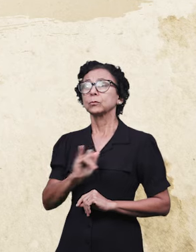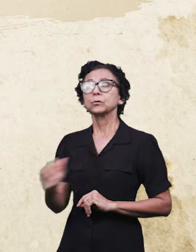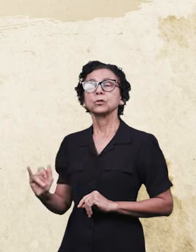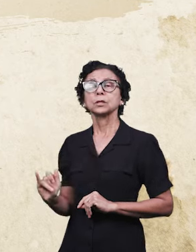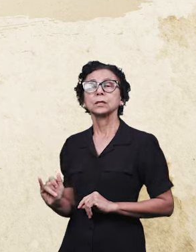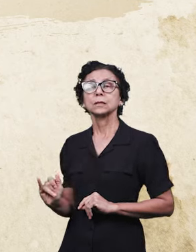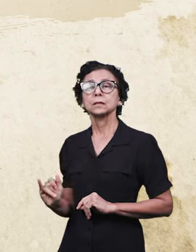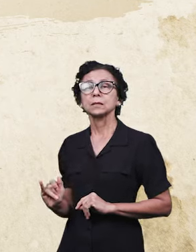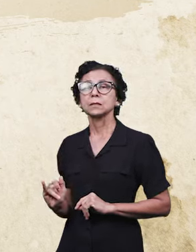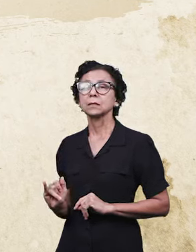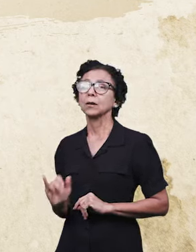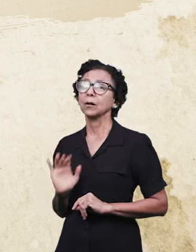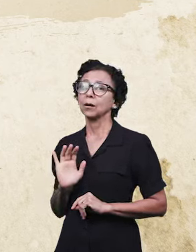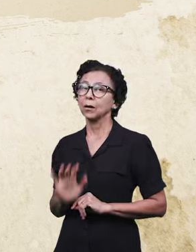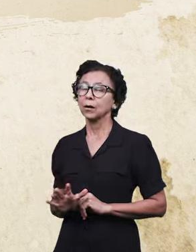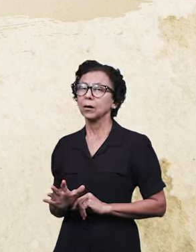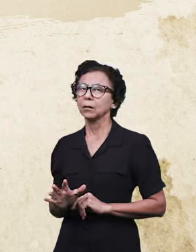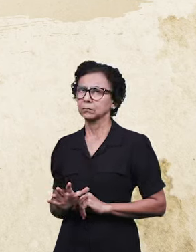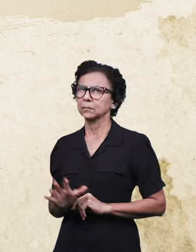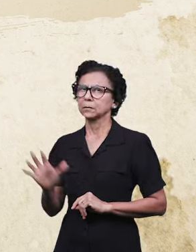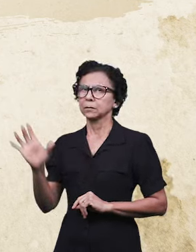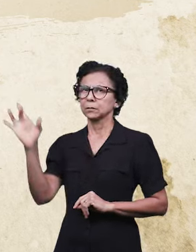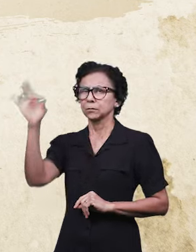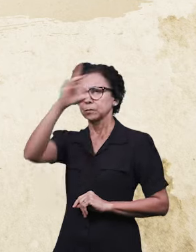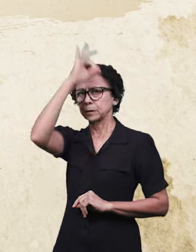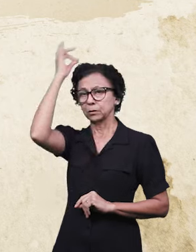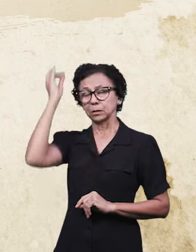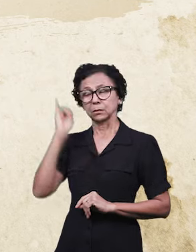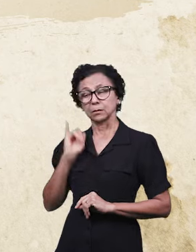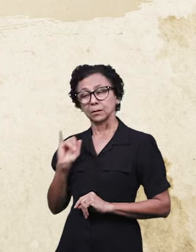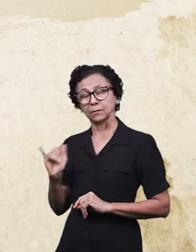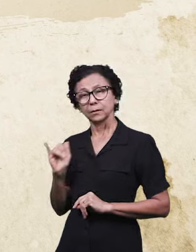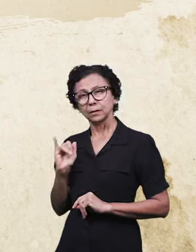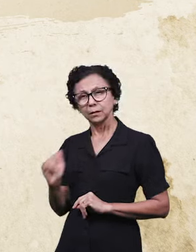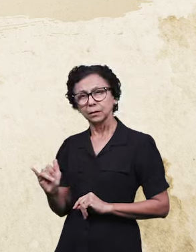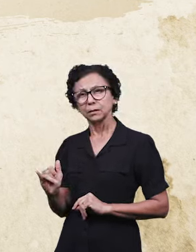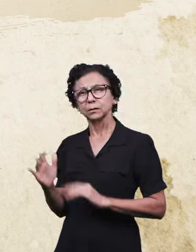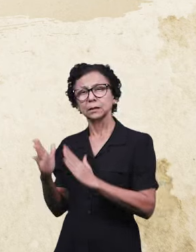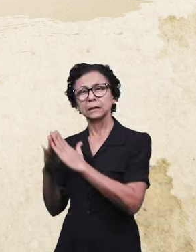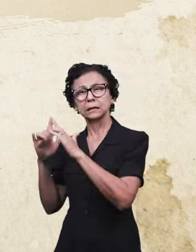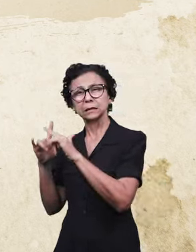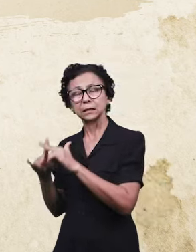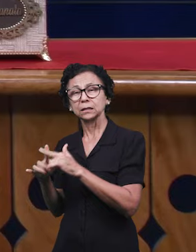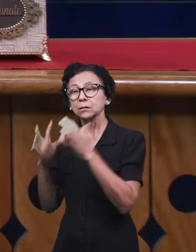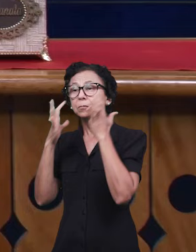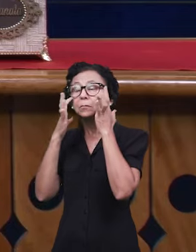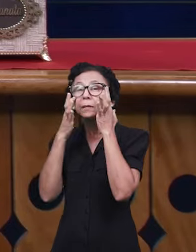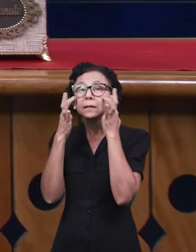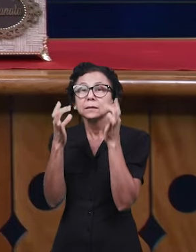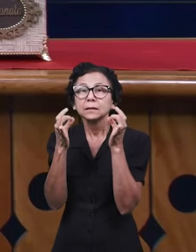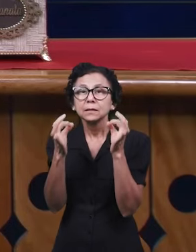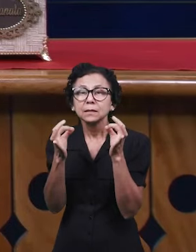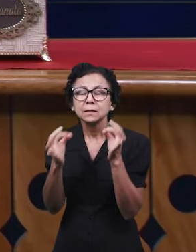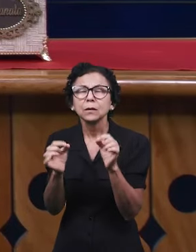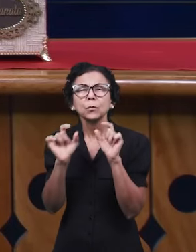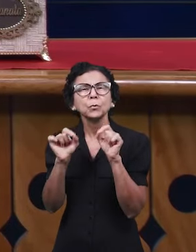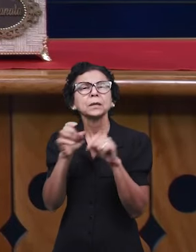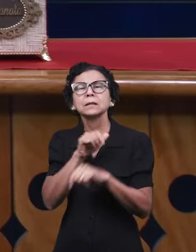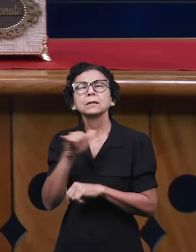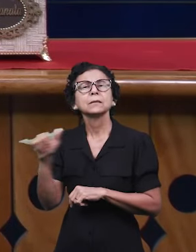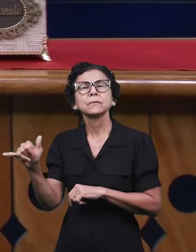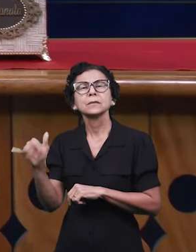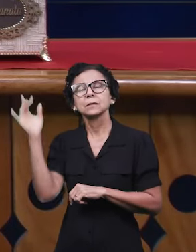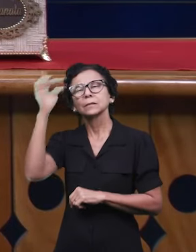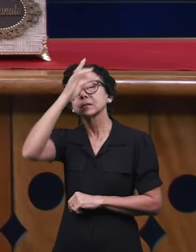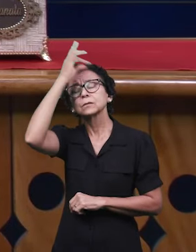ouvidos, ouça o que o Espírito Santo diz às igrejas. Portanto, qual é a palavra que o